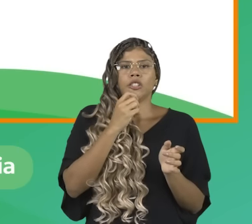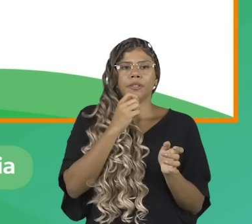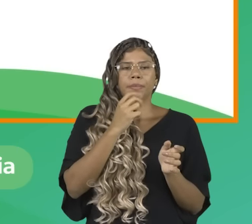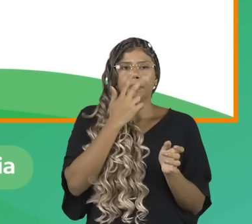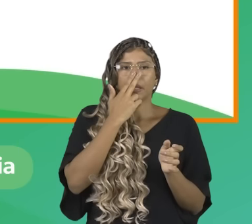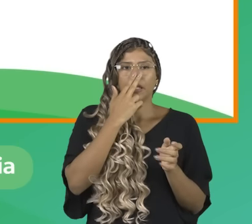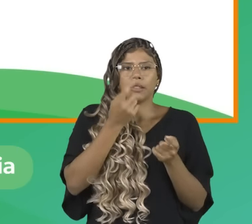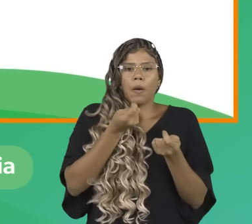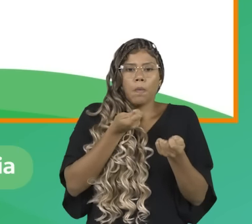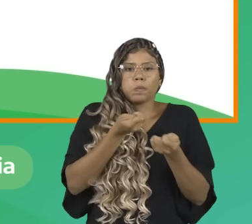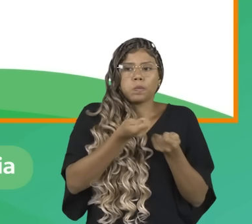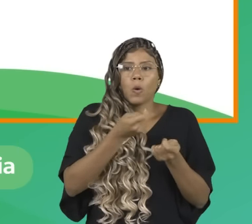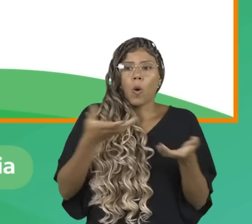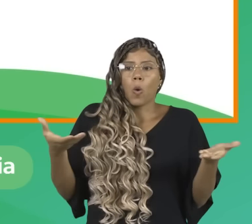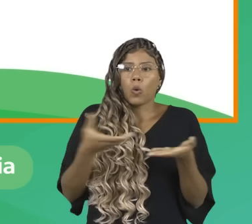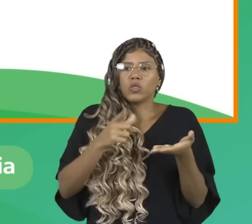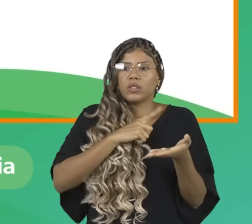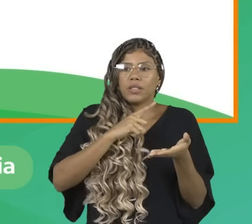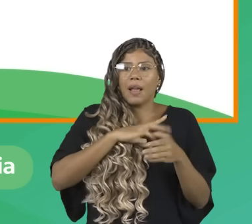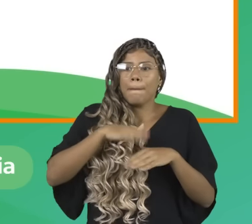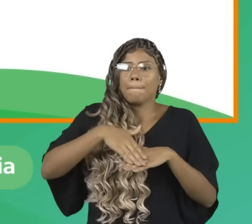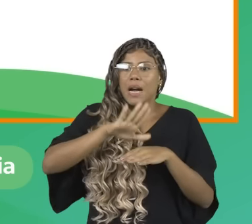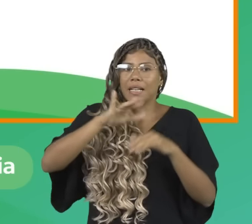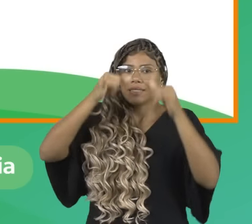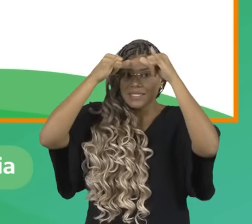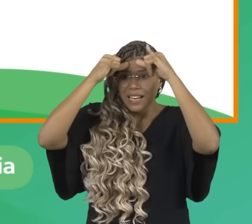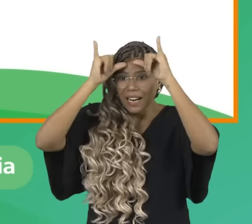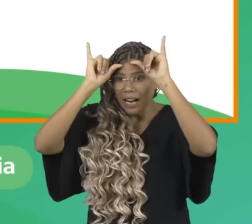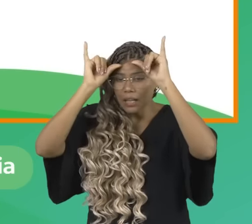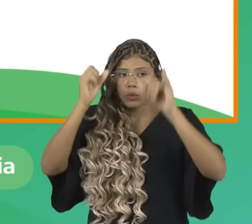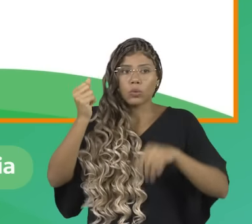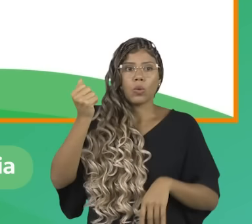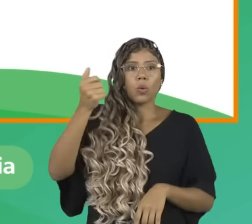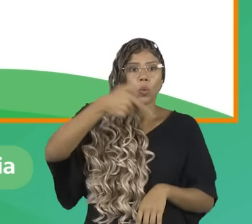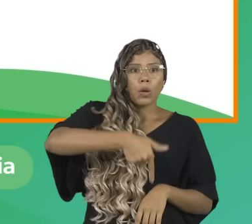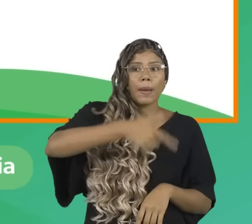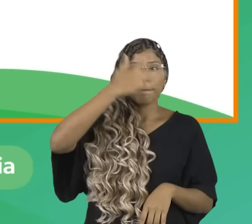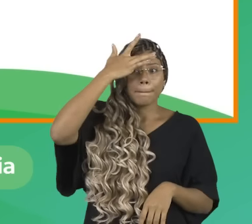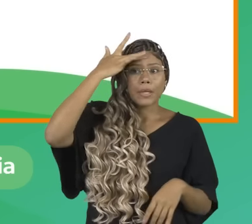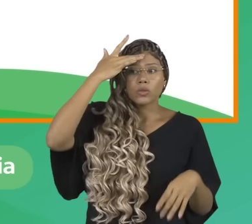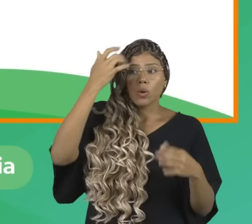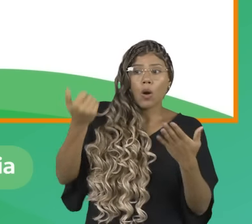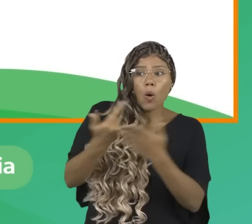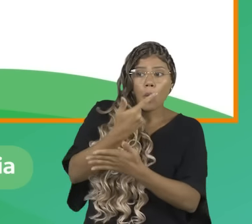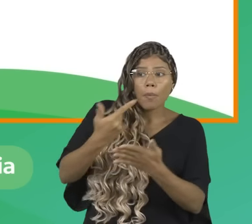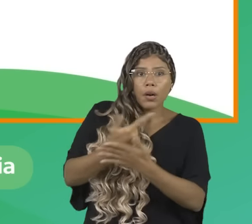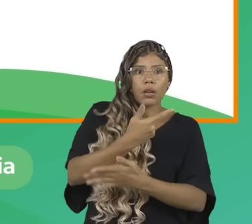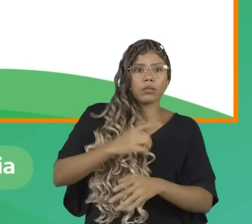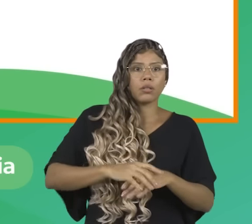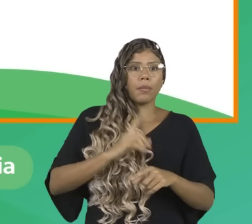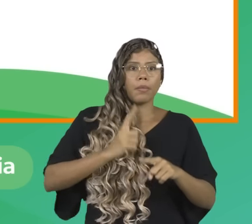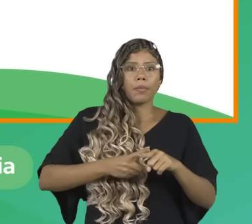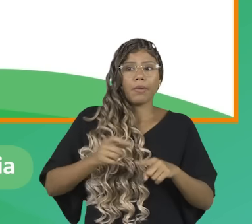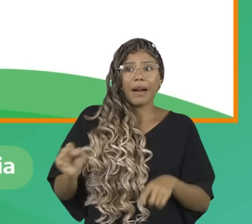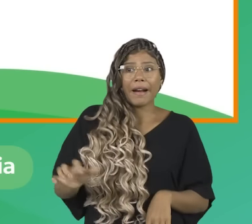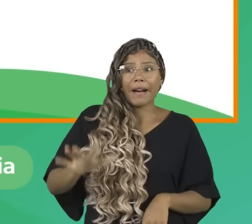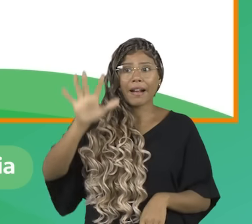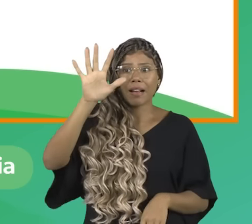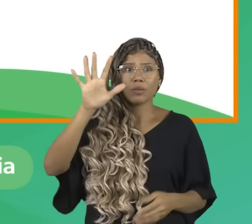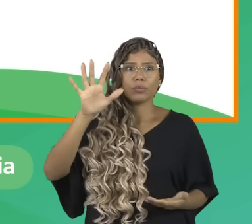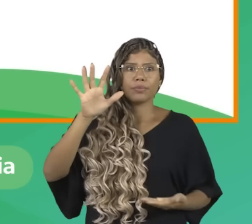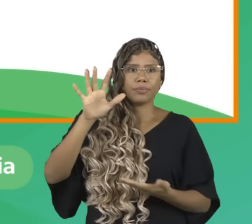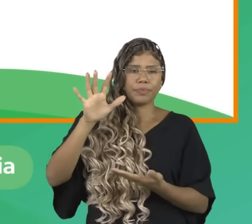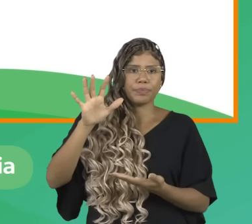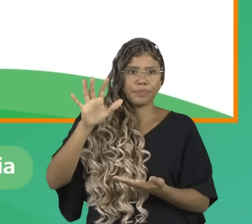consumindo. E do modo como os preços têm aumentado, essa discrepância entre consumo e demanda, entre a necessidade